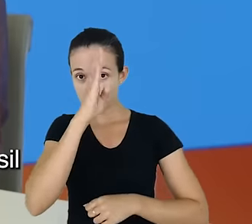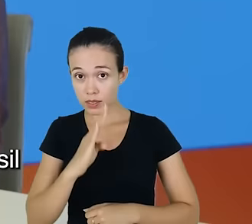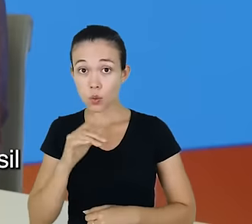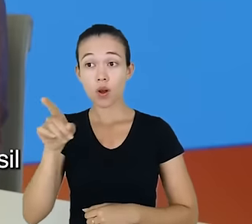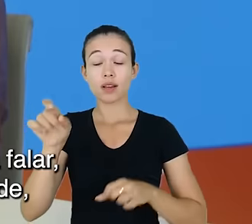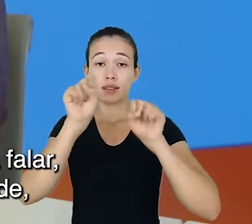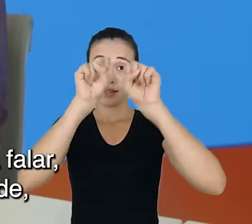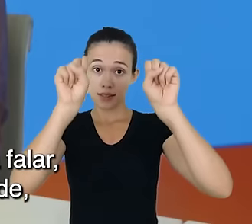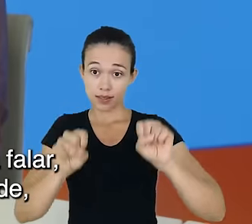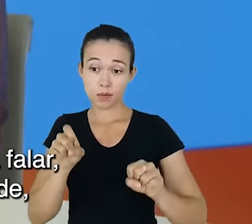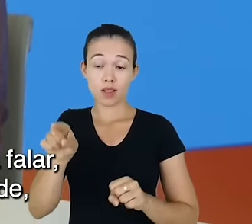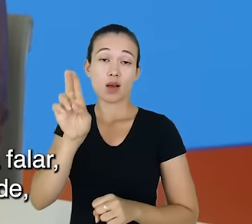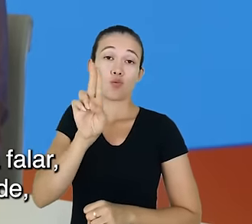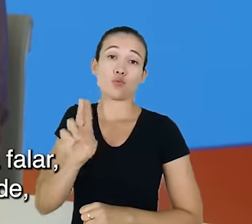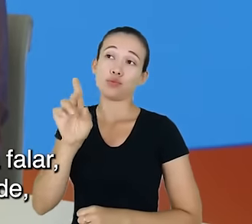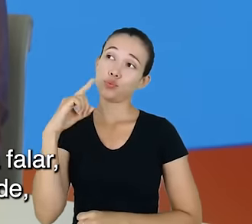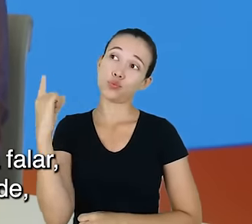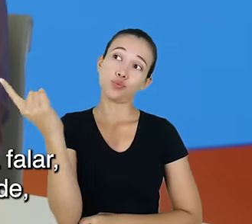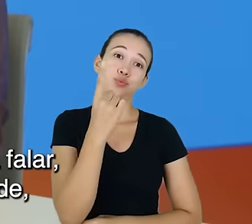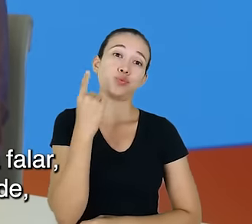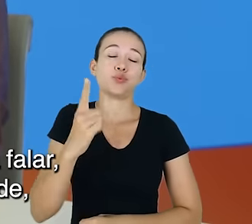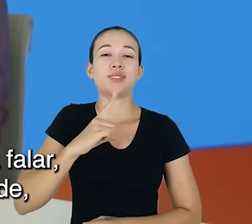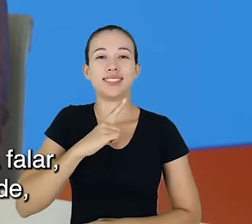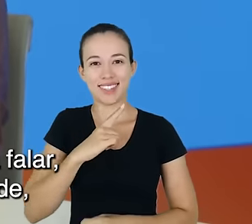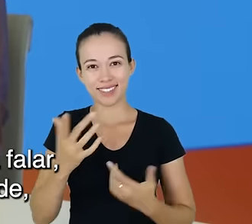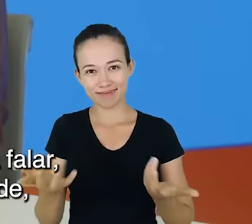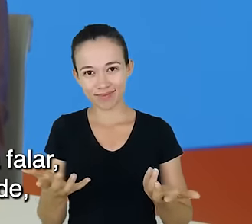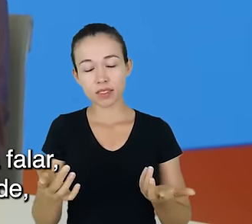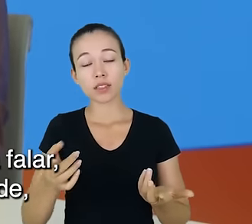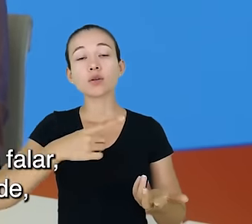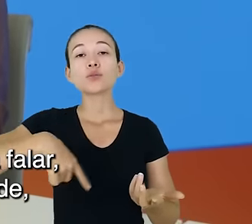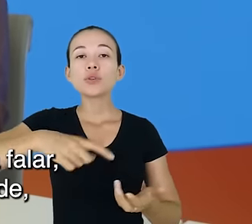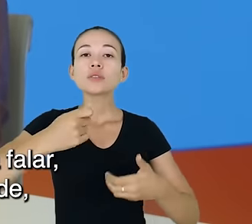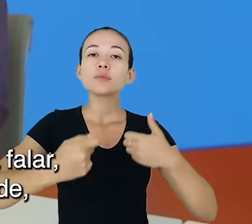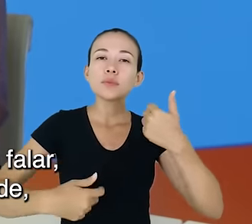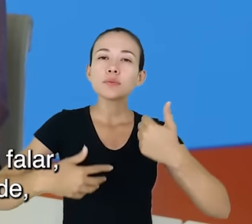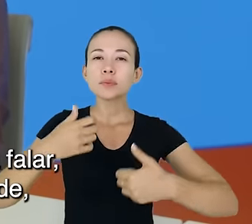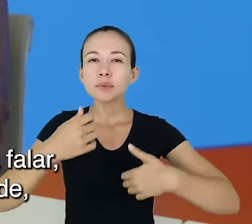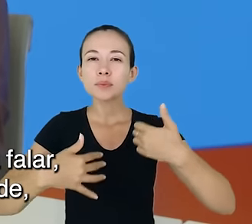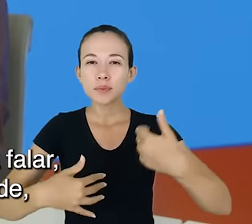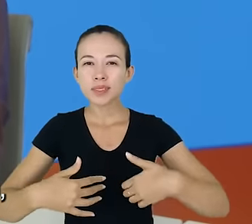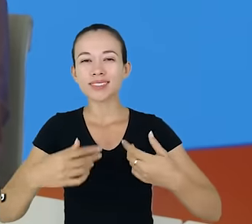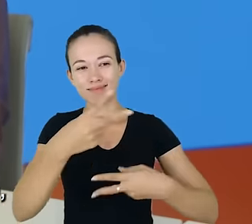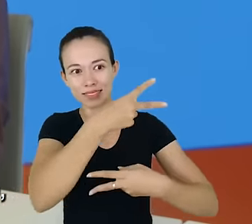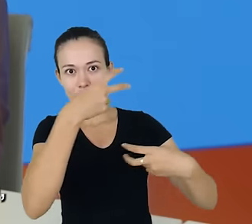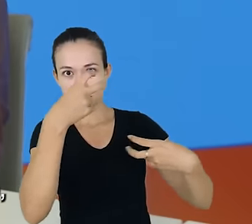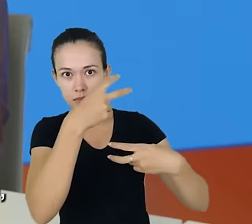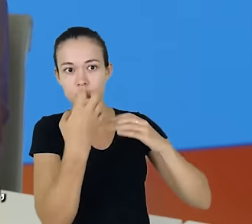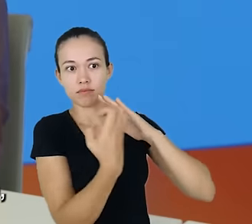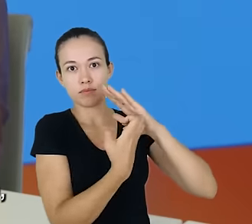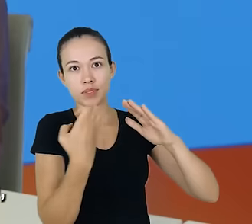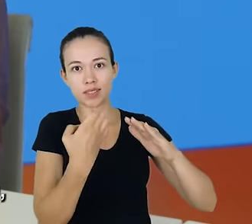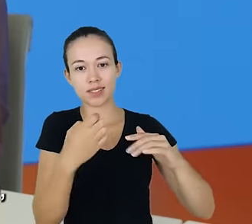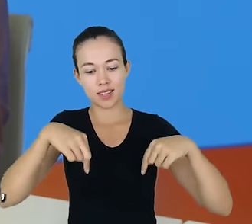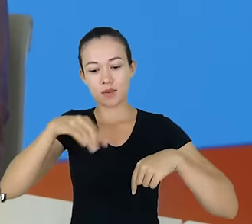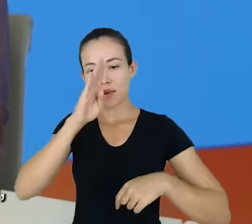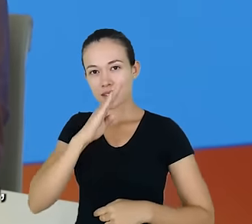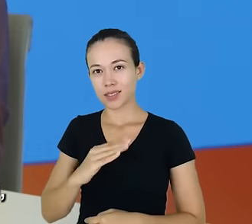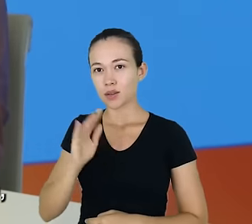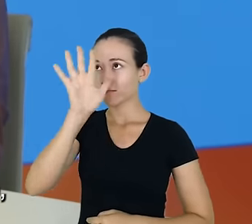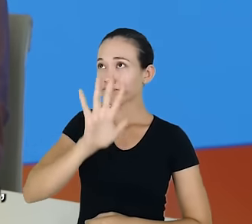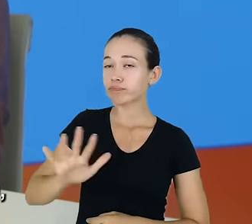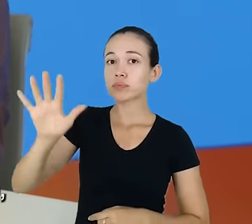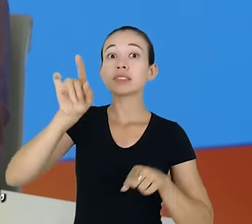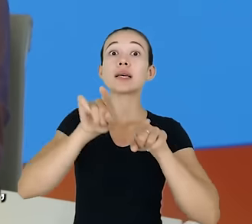sistema então sempre quando a gente começa a falar o sebrai como é uma empresa grande ela é nacional e até